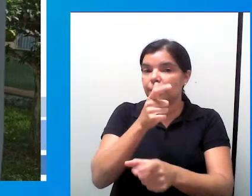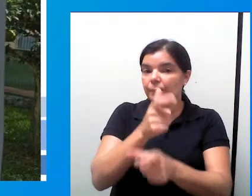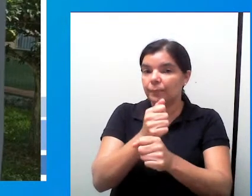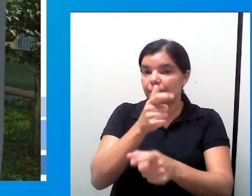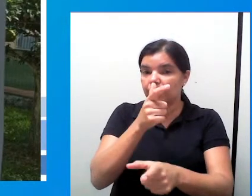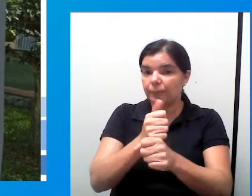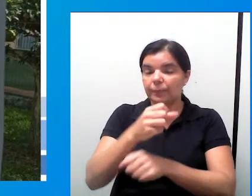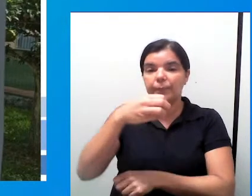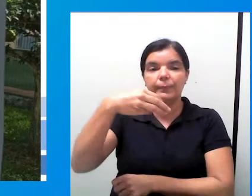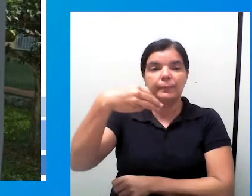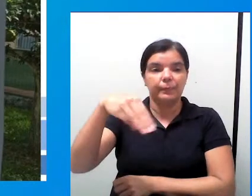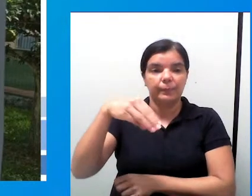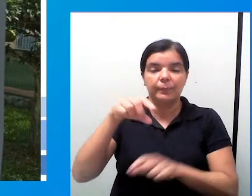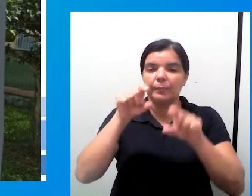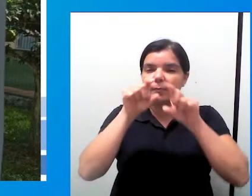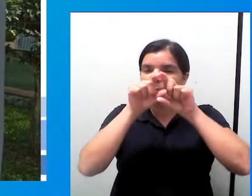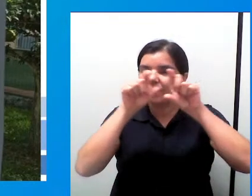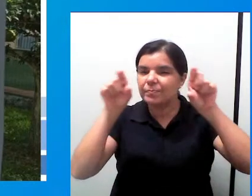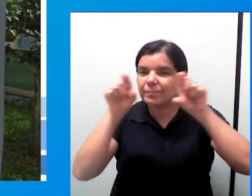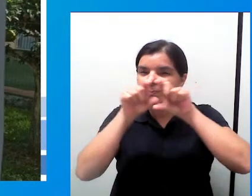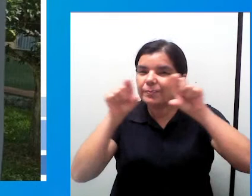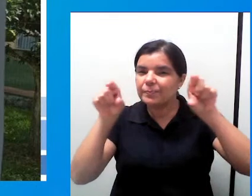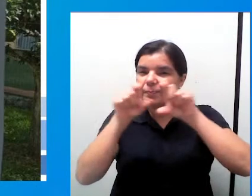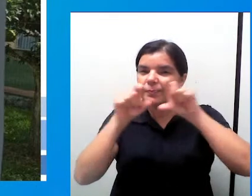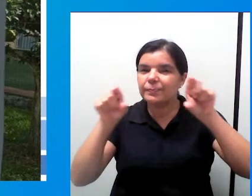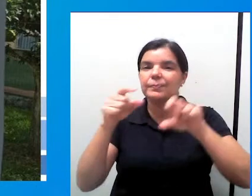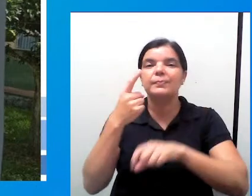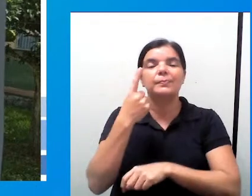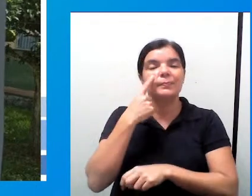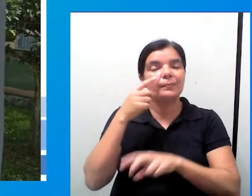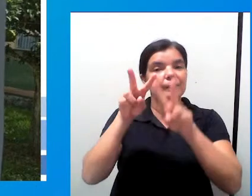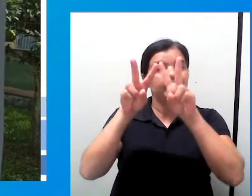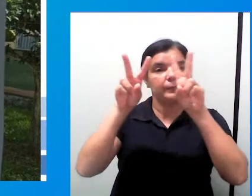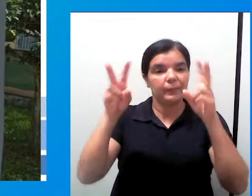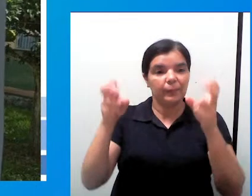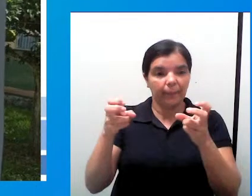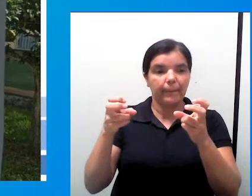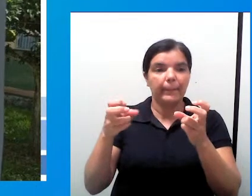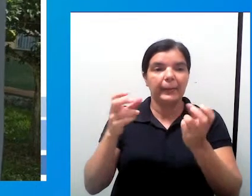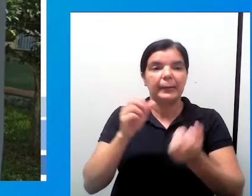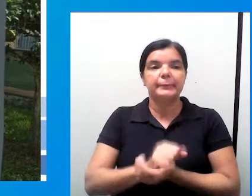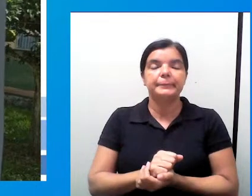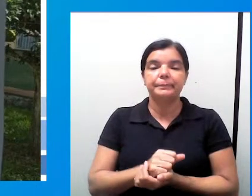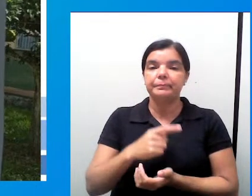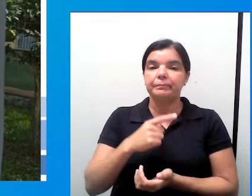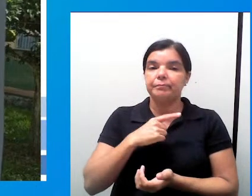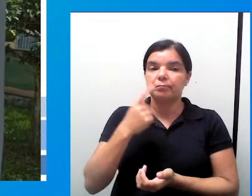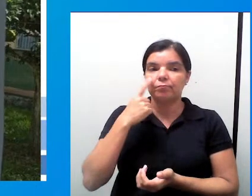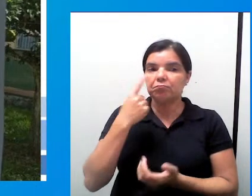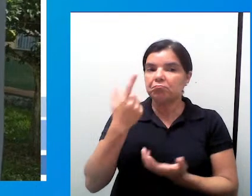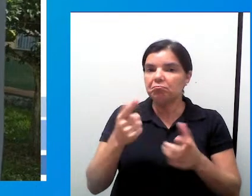fazer algumas tirinhas, alguns quadrinhos. Então, eles pegavam algum tema ali, ou então alguma sátira,